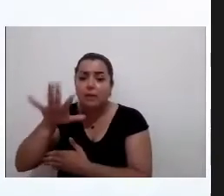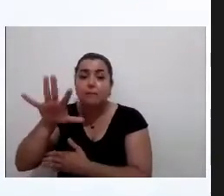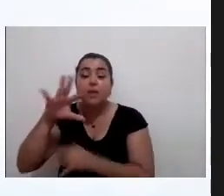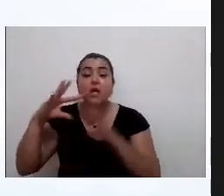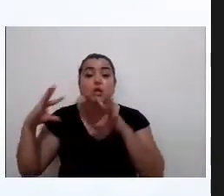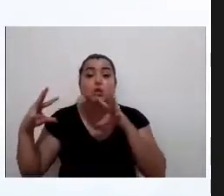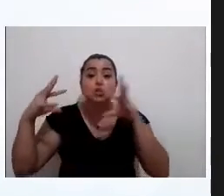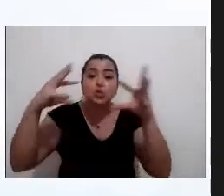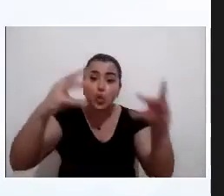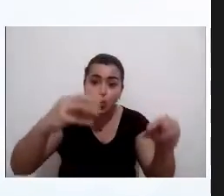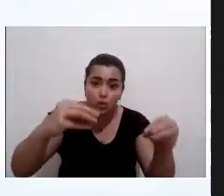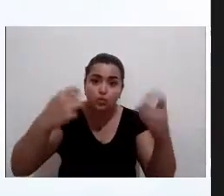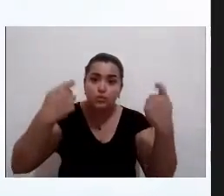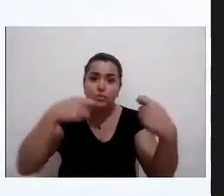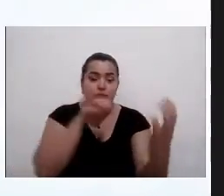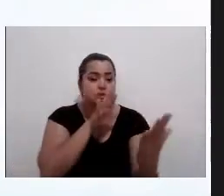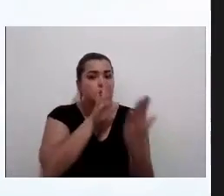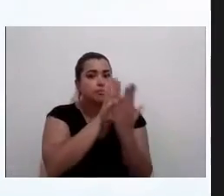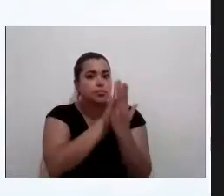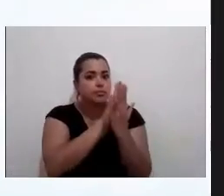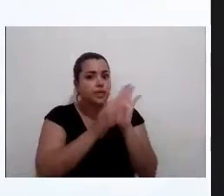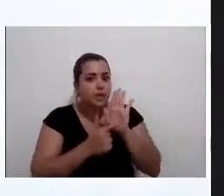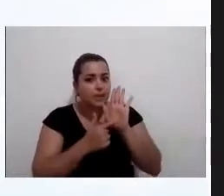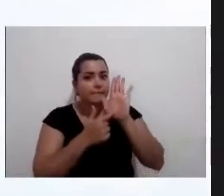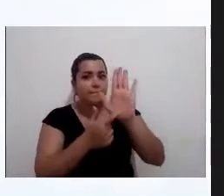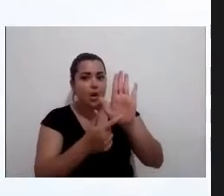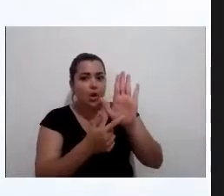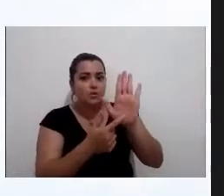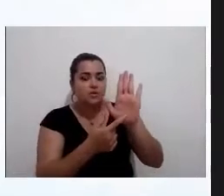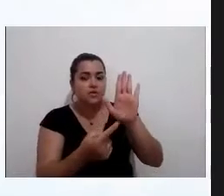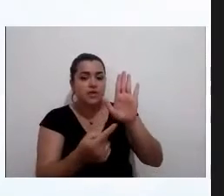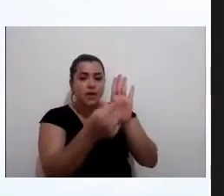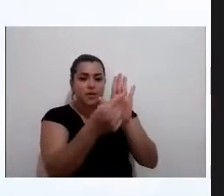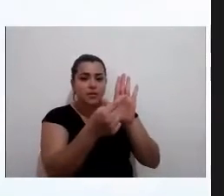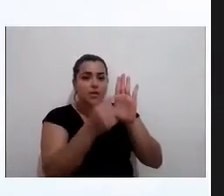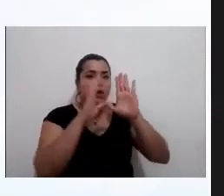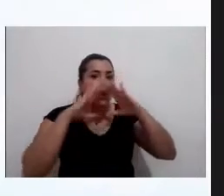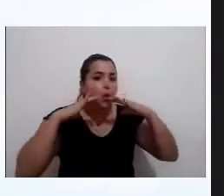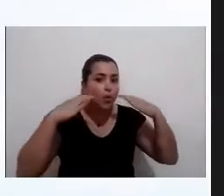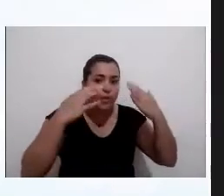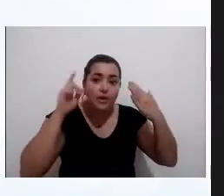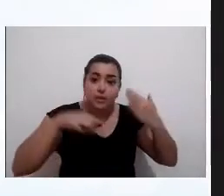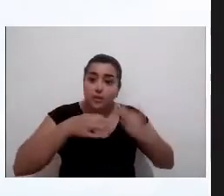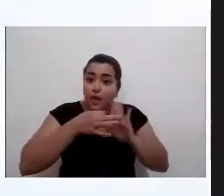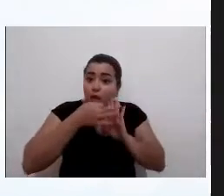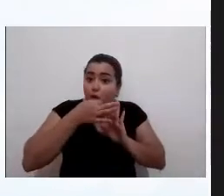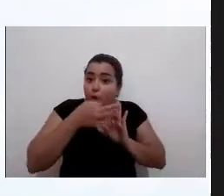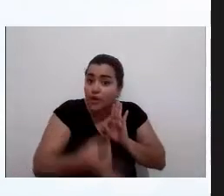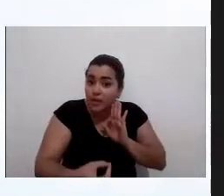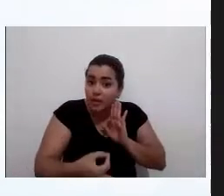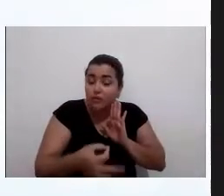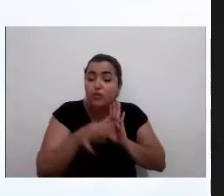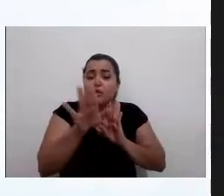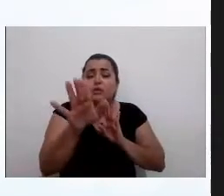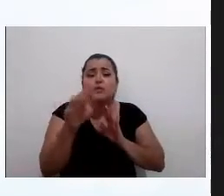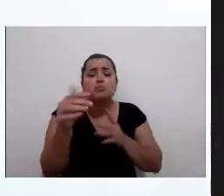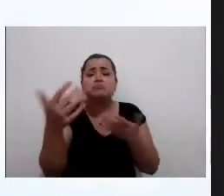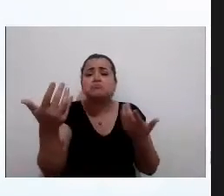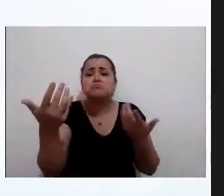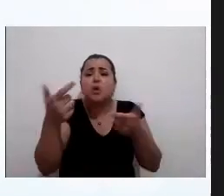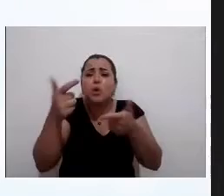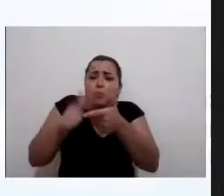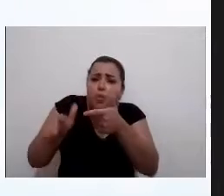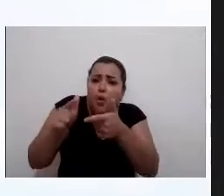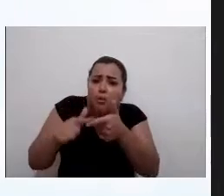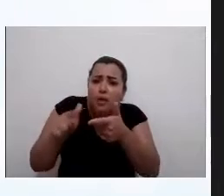ao Congresso, discutem, mostram o absurdo. E isso não tem nada a ver, não tem nenhum problema o cara ser